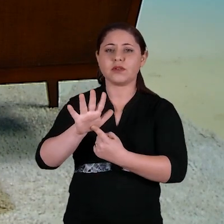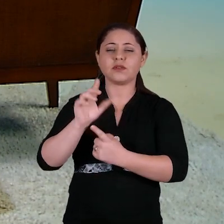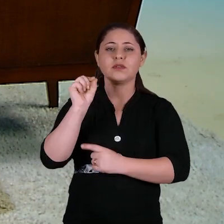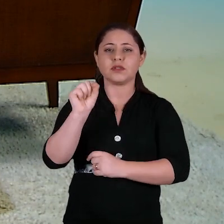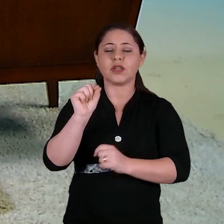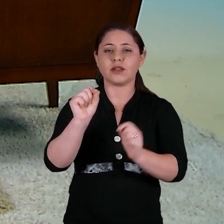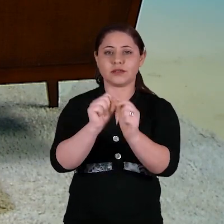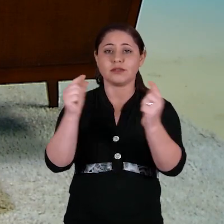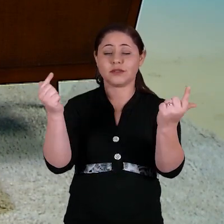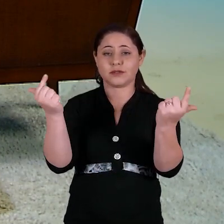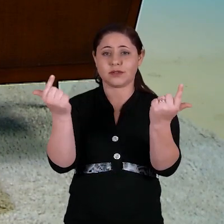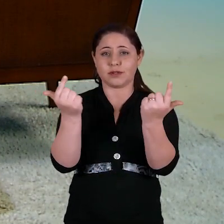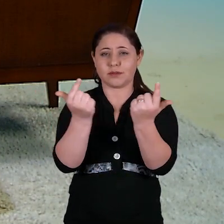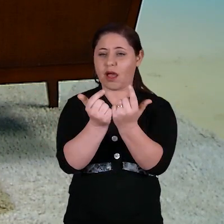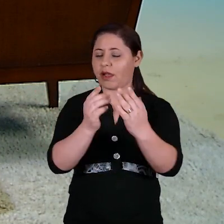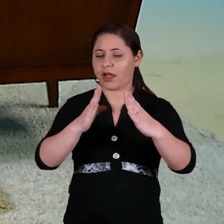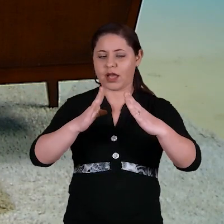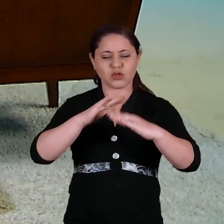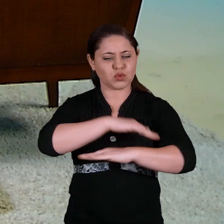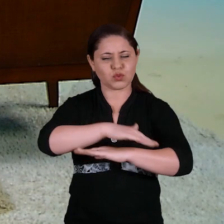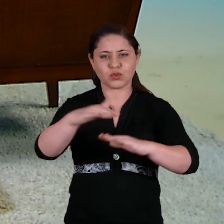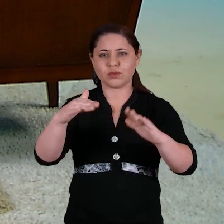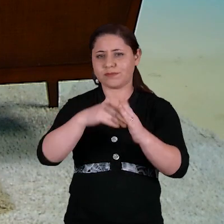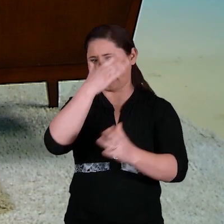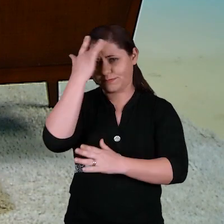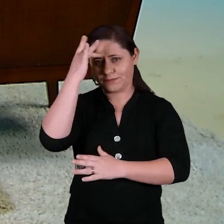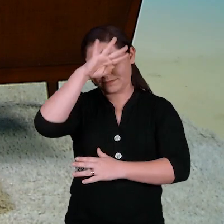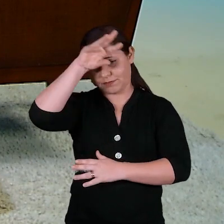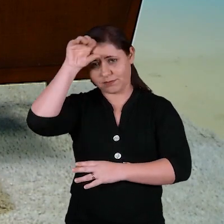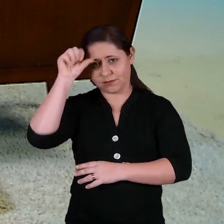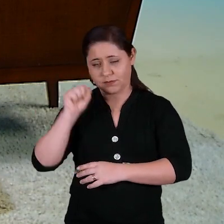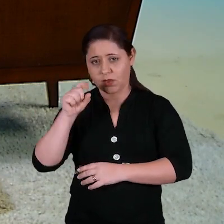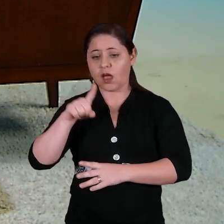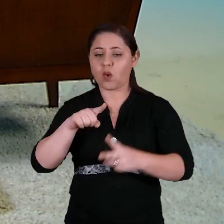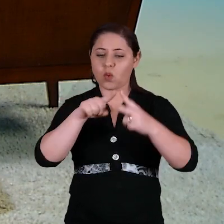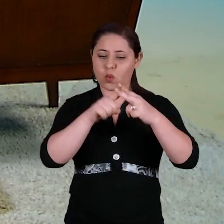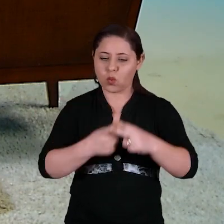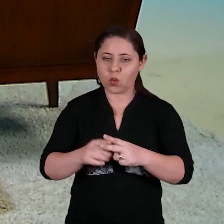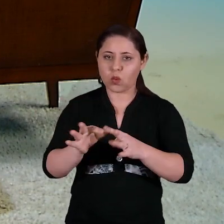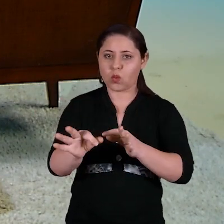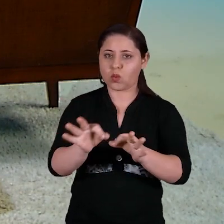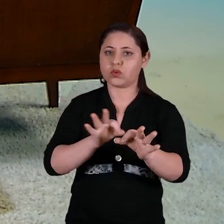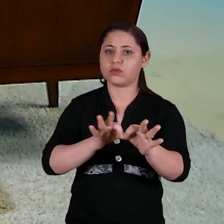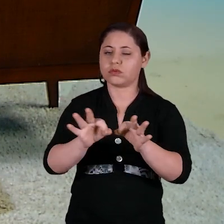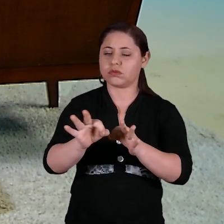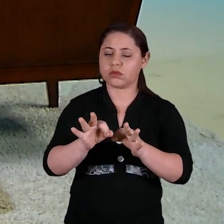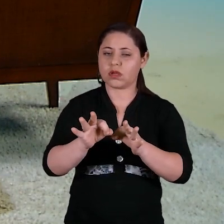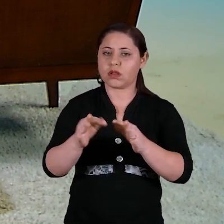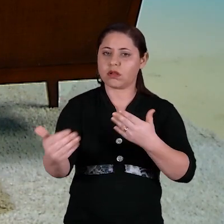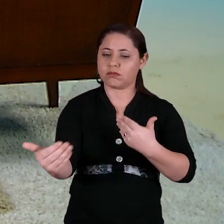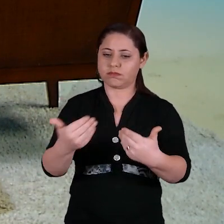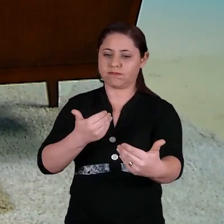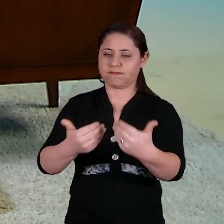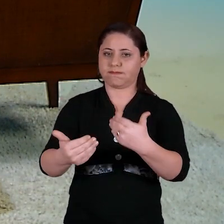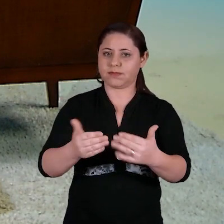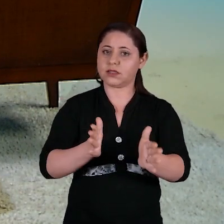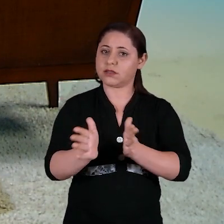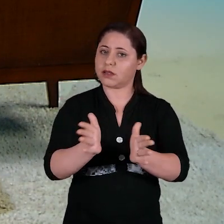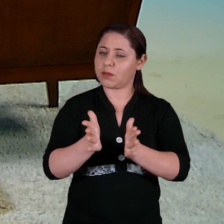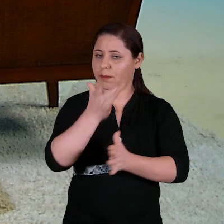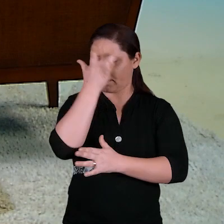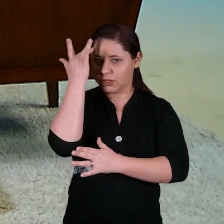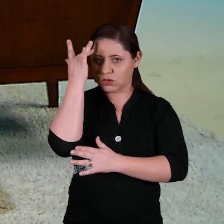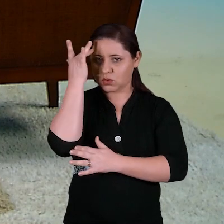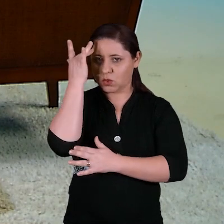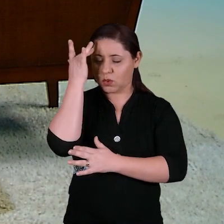Casa Legislativa, a casa de todos os sul-mato-grossenses, está realmente adequando seus espaços para todas as pessoas, não